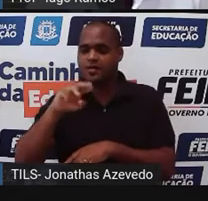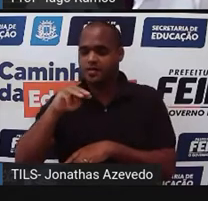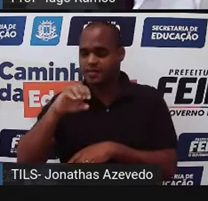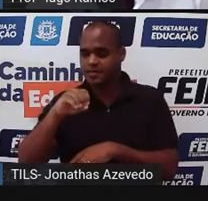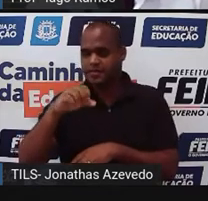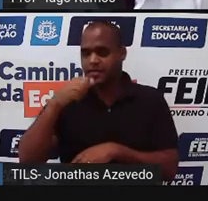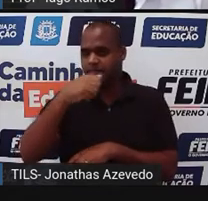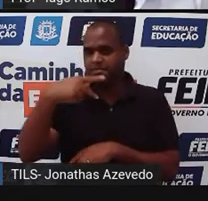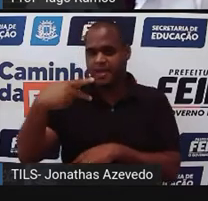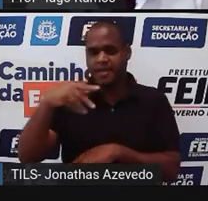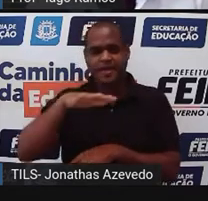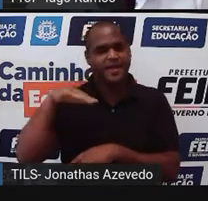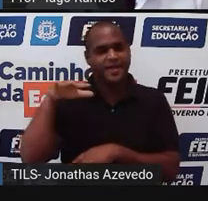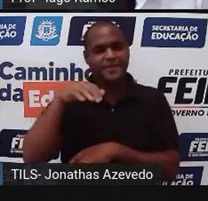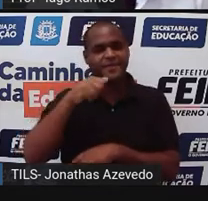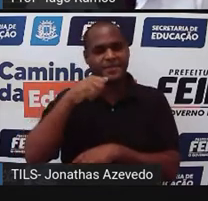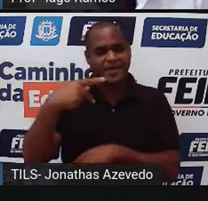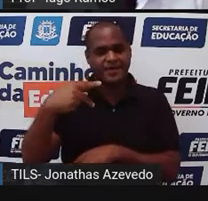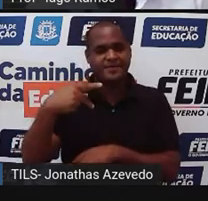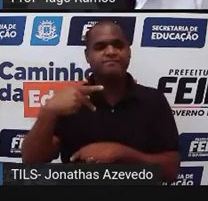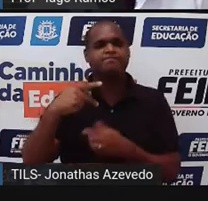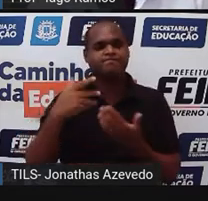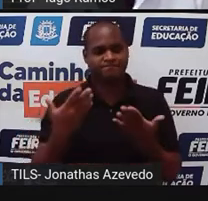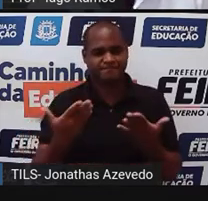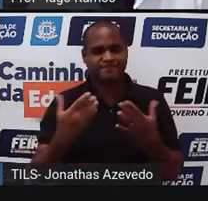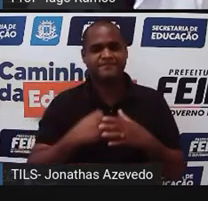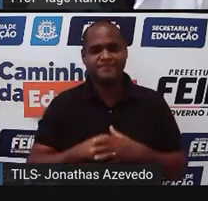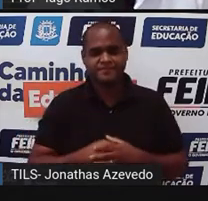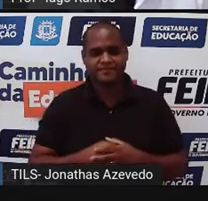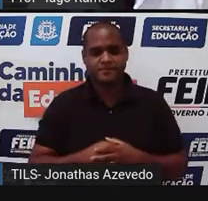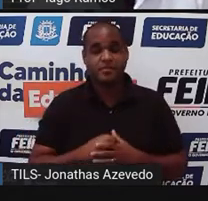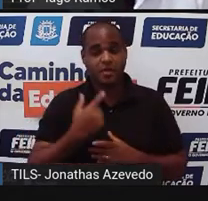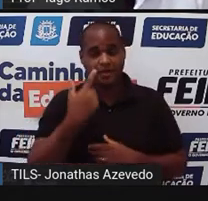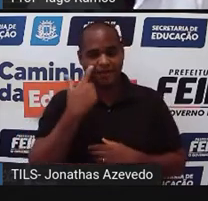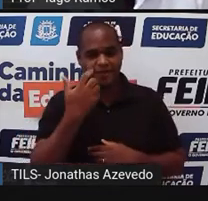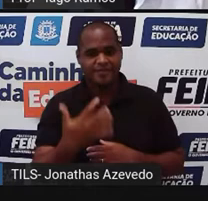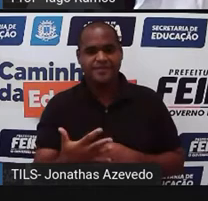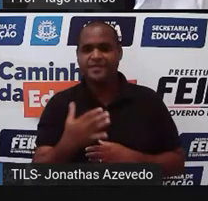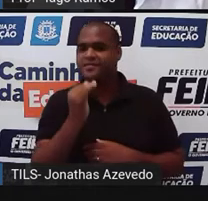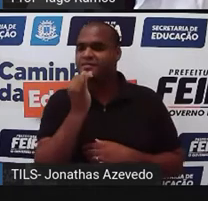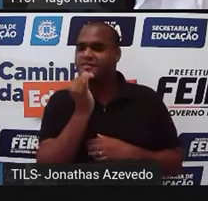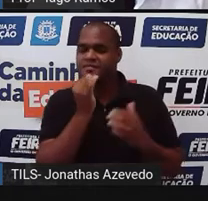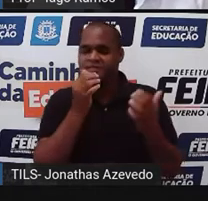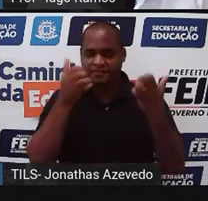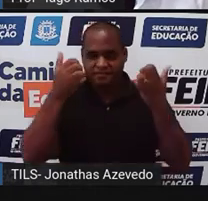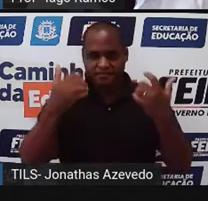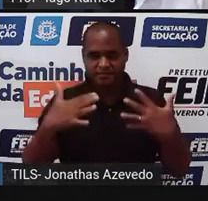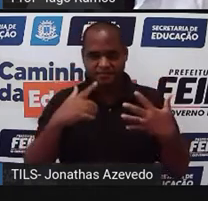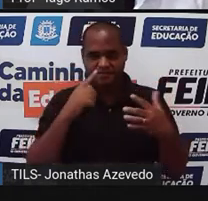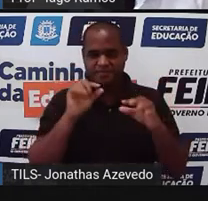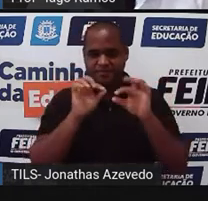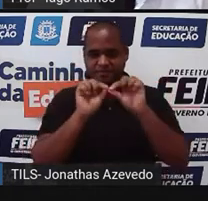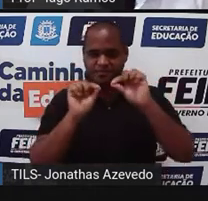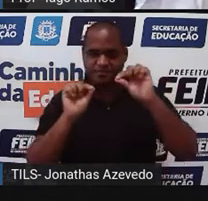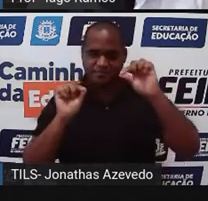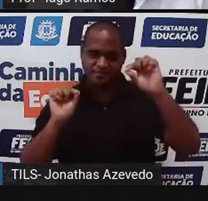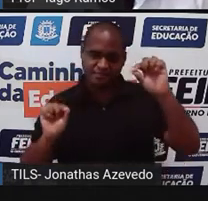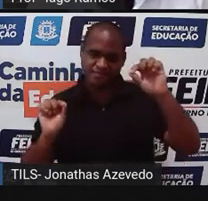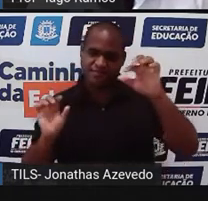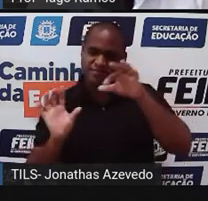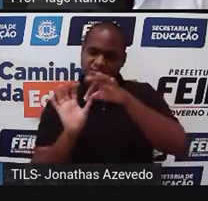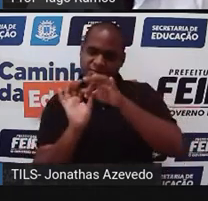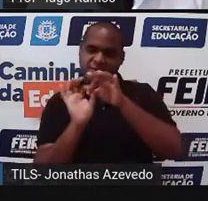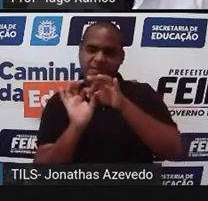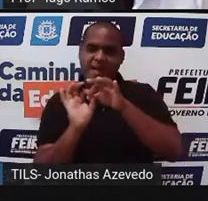Up área de paralelogramos tá bom e vejo que para os paralelogramos eu fiz uma conexão aqui ó